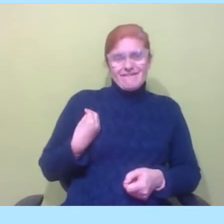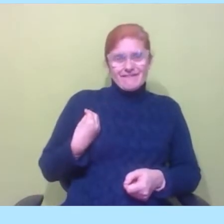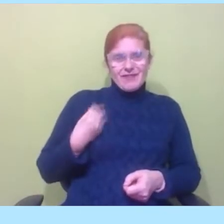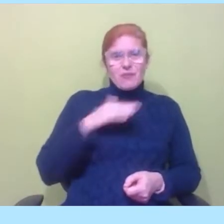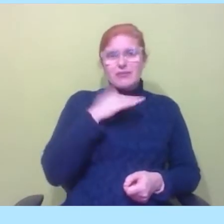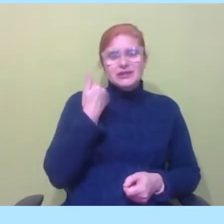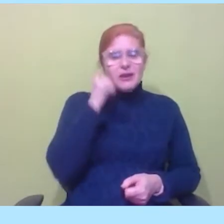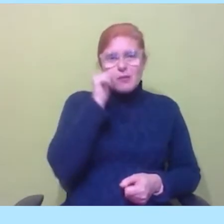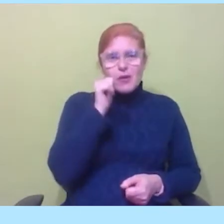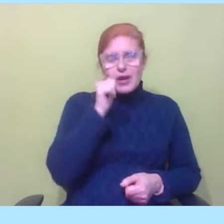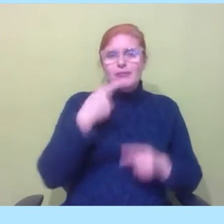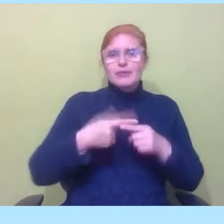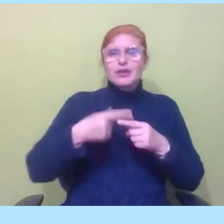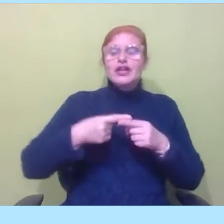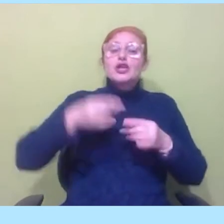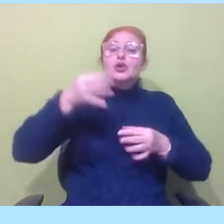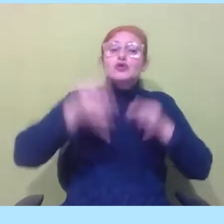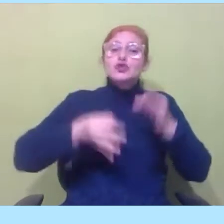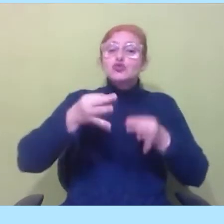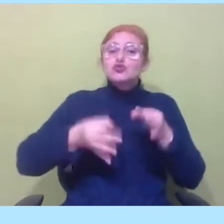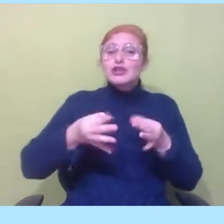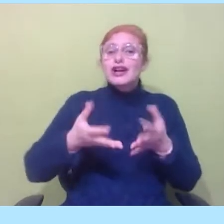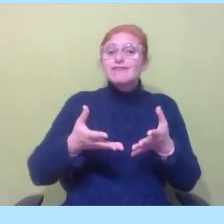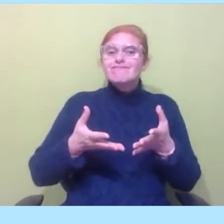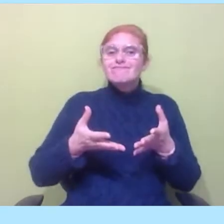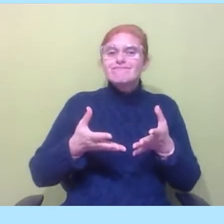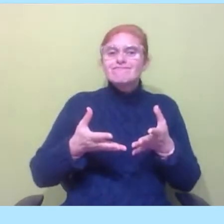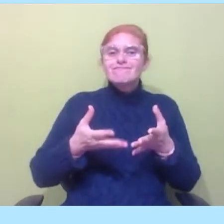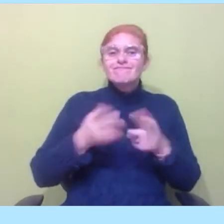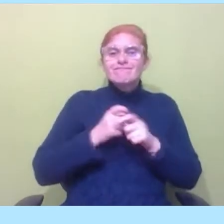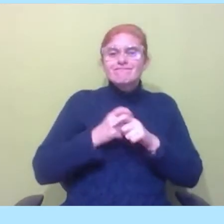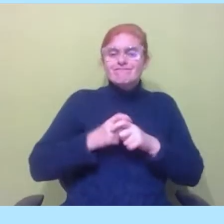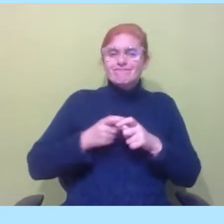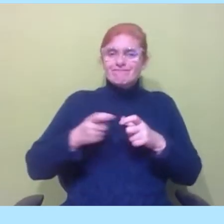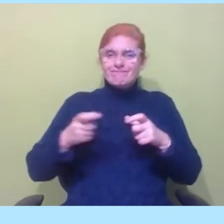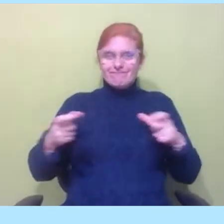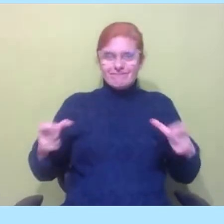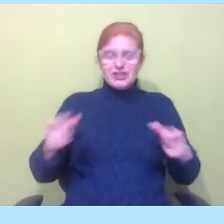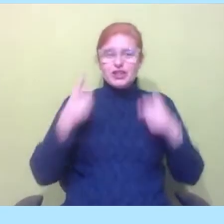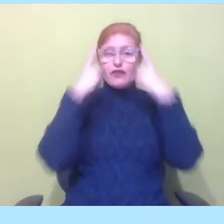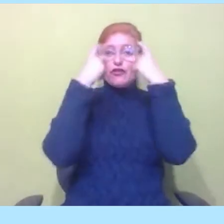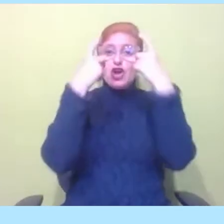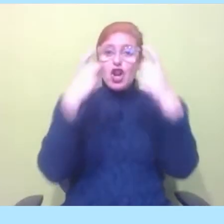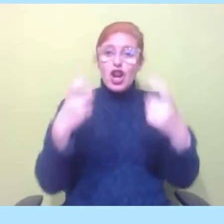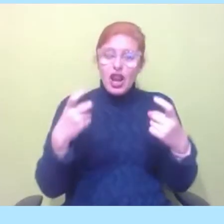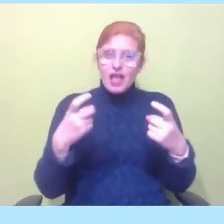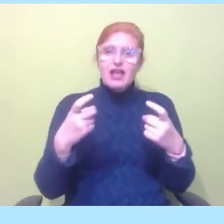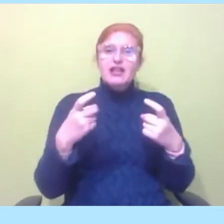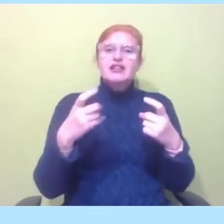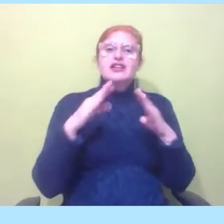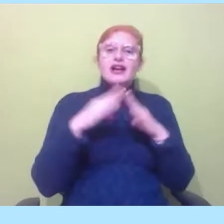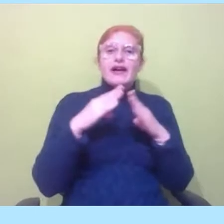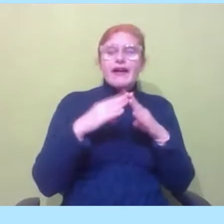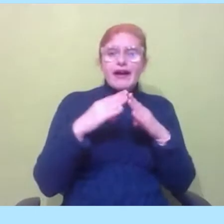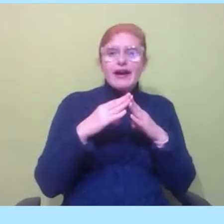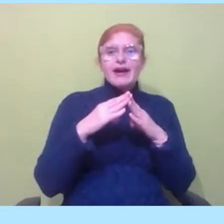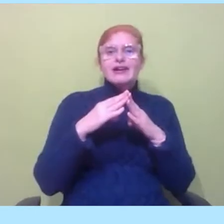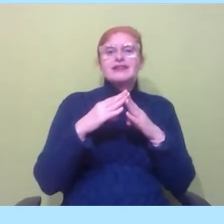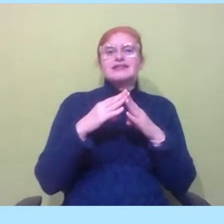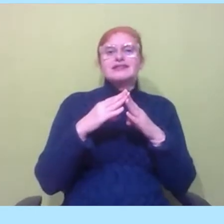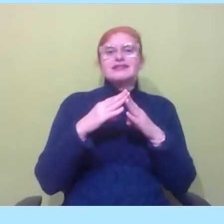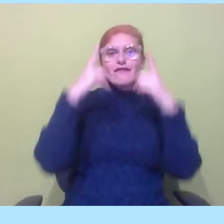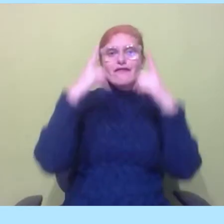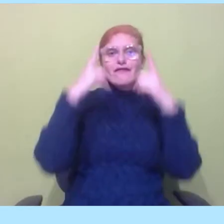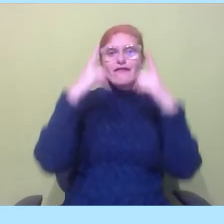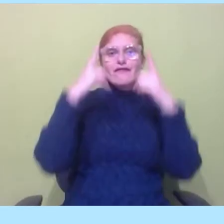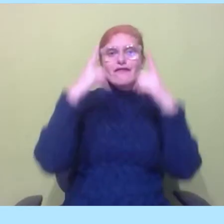justificar o aumento de violência doméstica, o aumento de tortura psicológica, uma série de coisas que a gente está